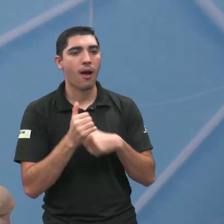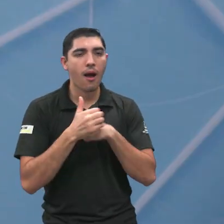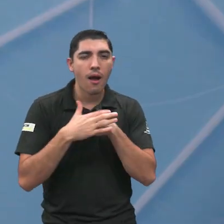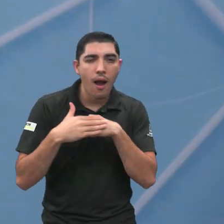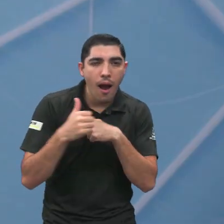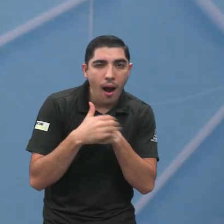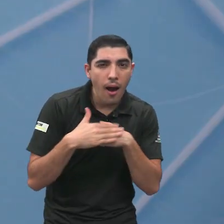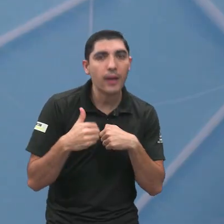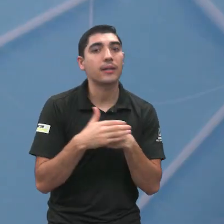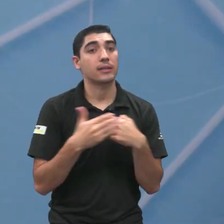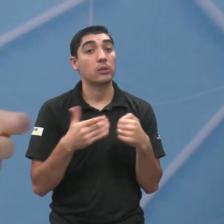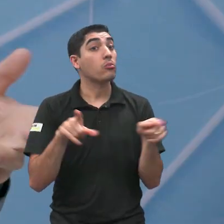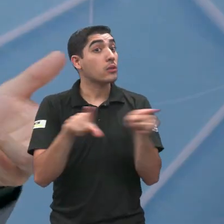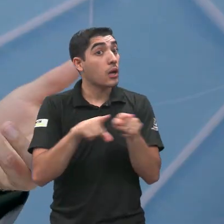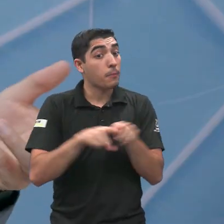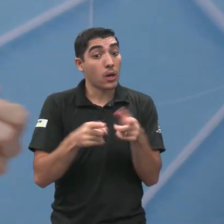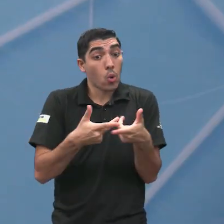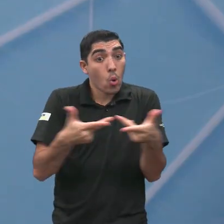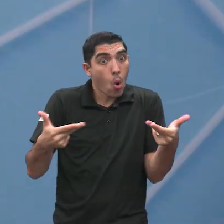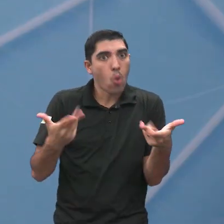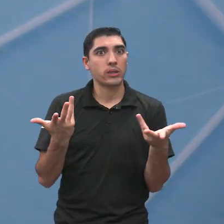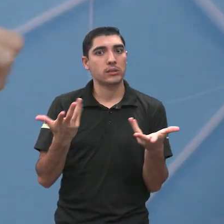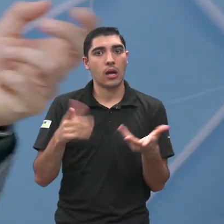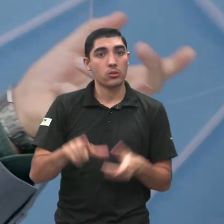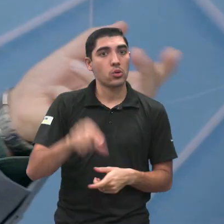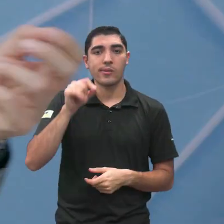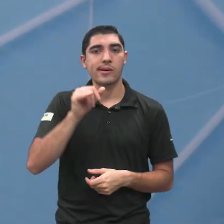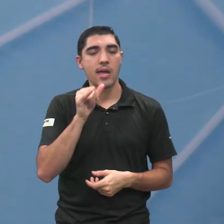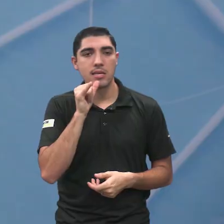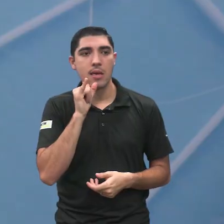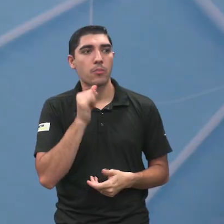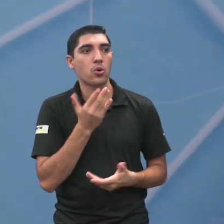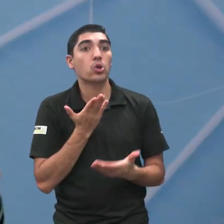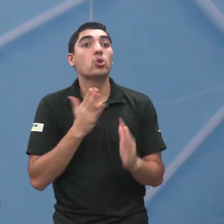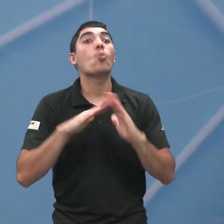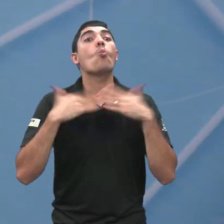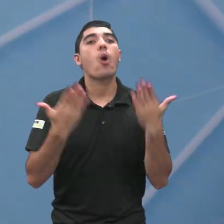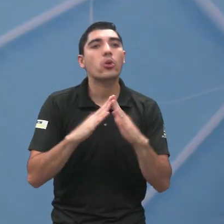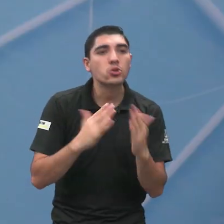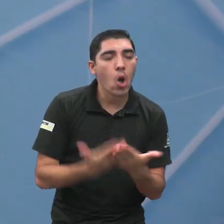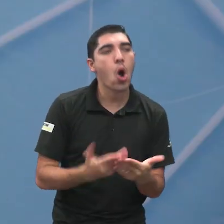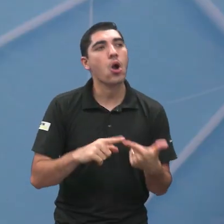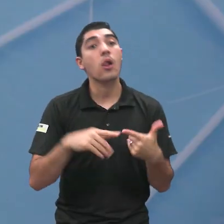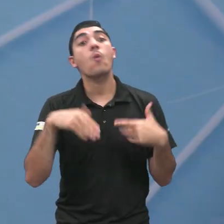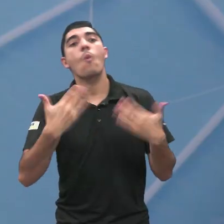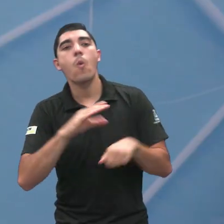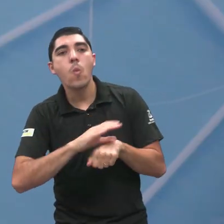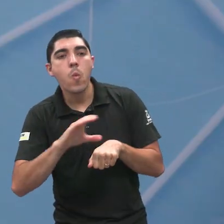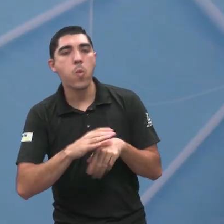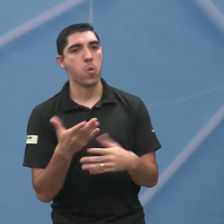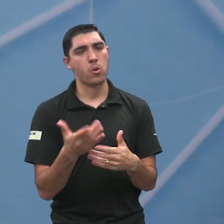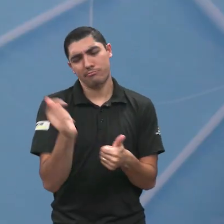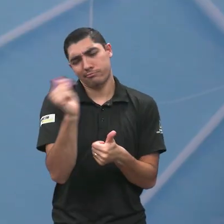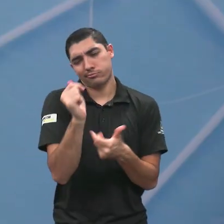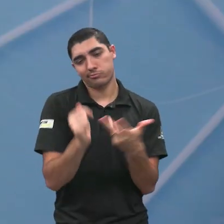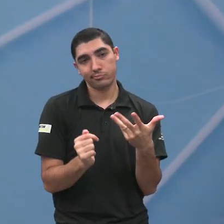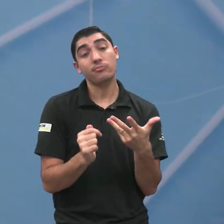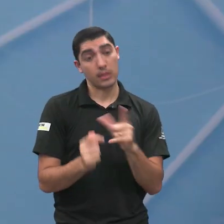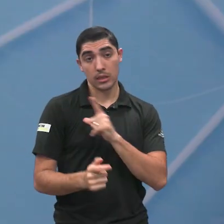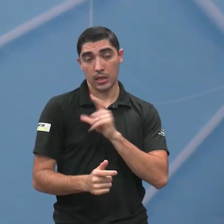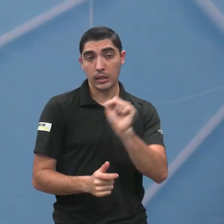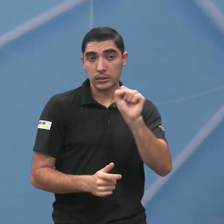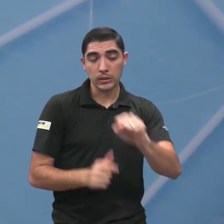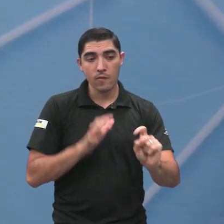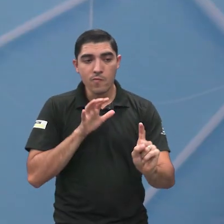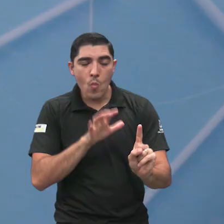carinho, presença em decisões importantes da vida da criança, que escola vai estudar, que cursinho que vai fazer, né? Então, isso costuma